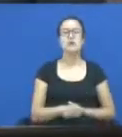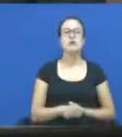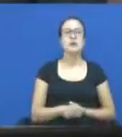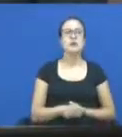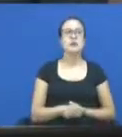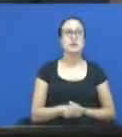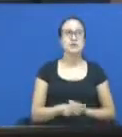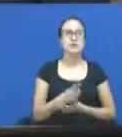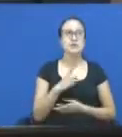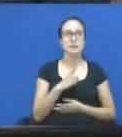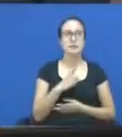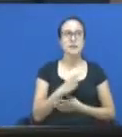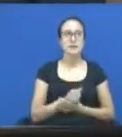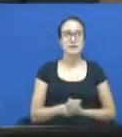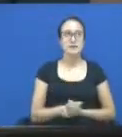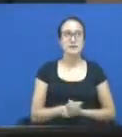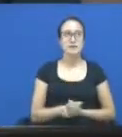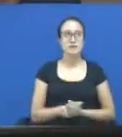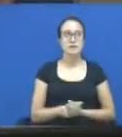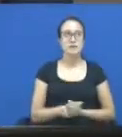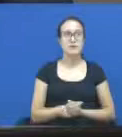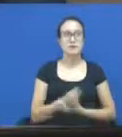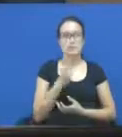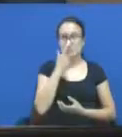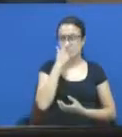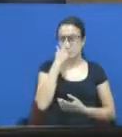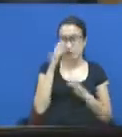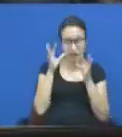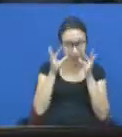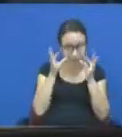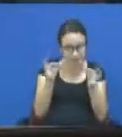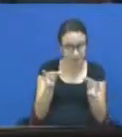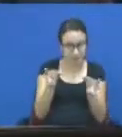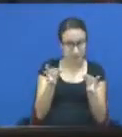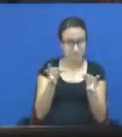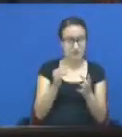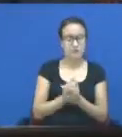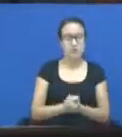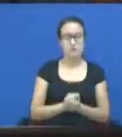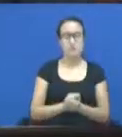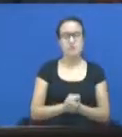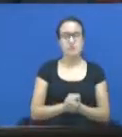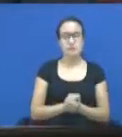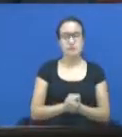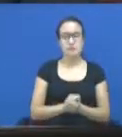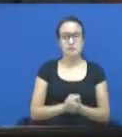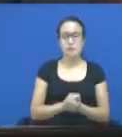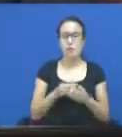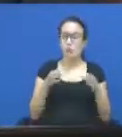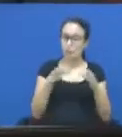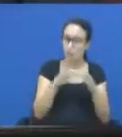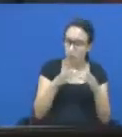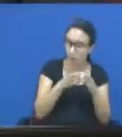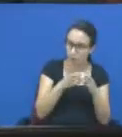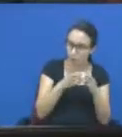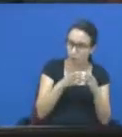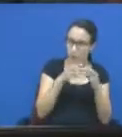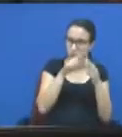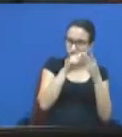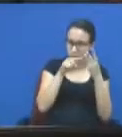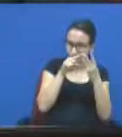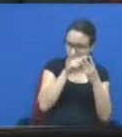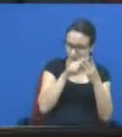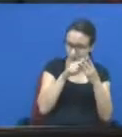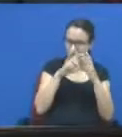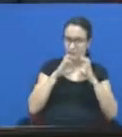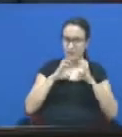Ética determina o seguinte, e eu peço a atenção dos senhores. A Comissão Ético-Parlamentar, quando